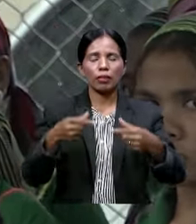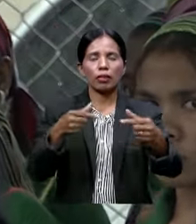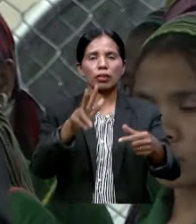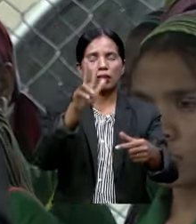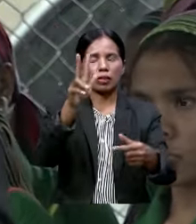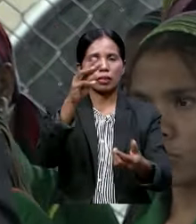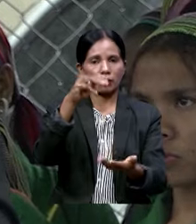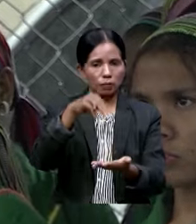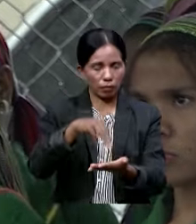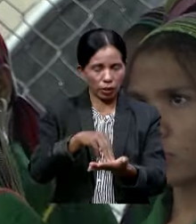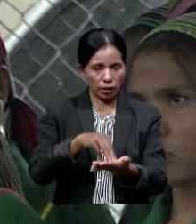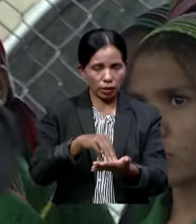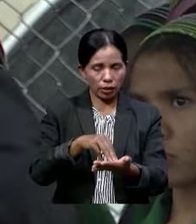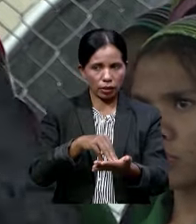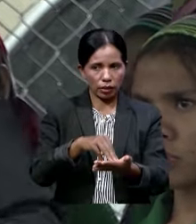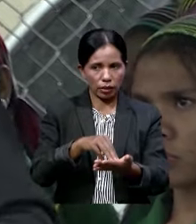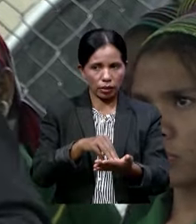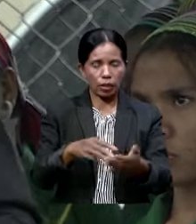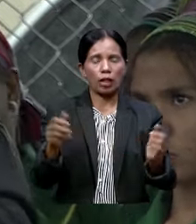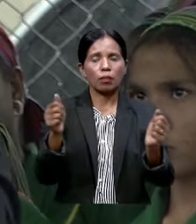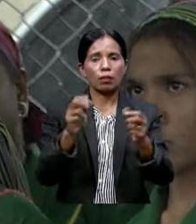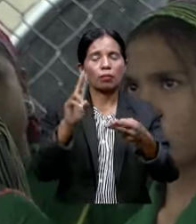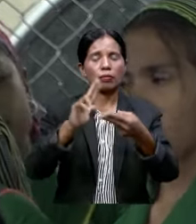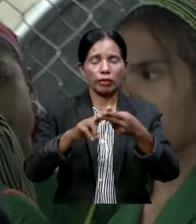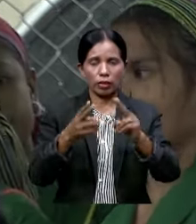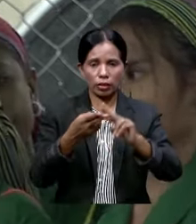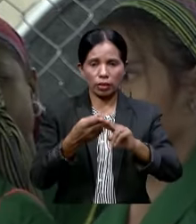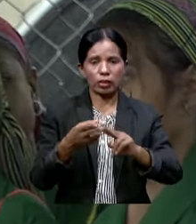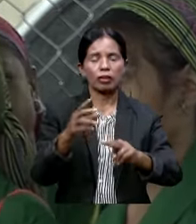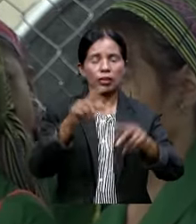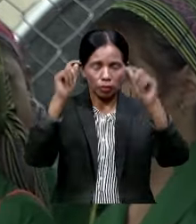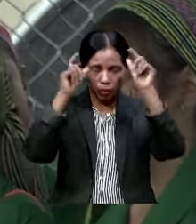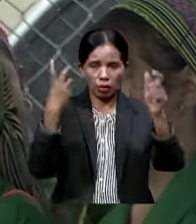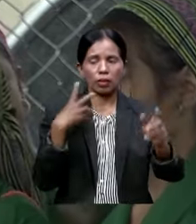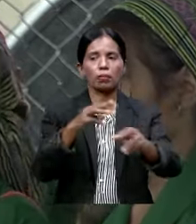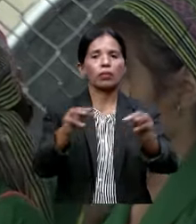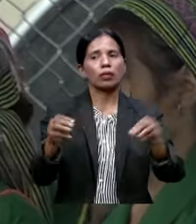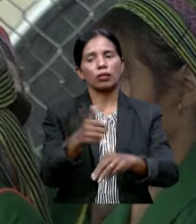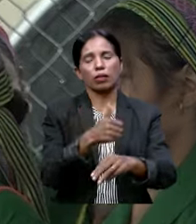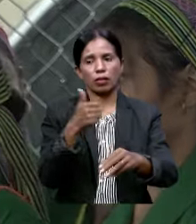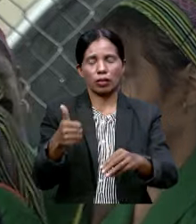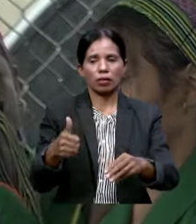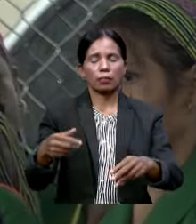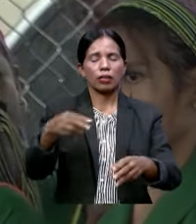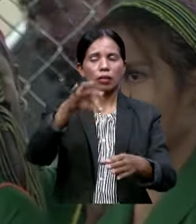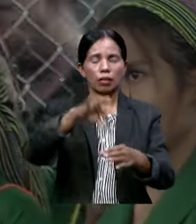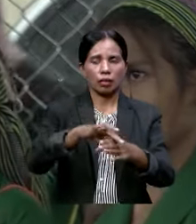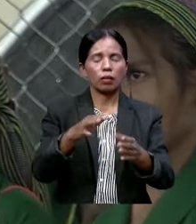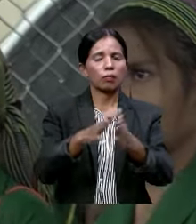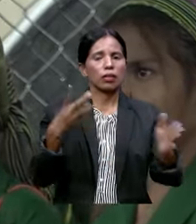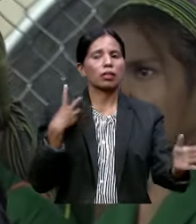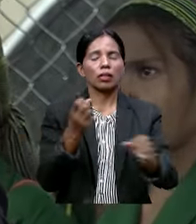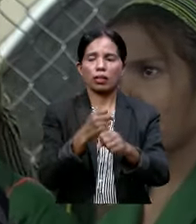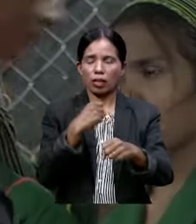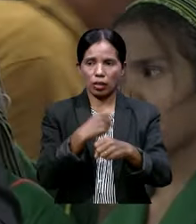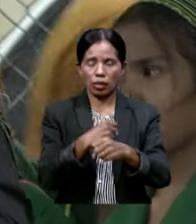3000 hectares. Multiplica por el Timor Laran toma. Sem dúvida que ta tene e municipio balu nata ot balu la toma. Sita halo de